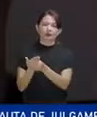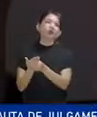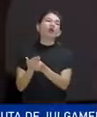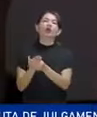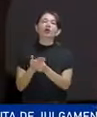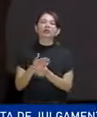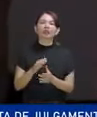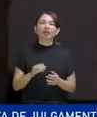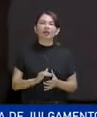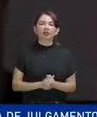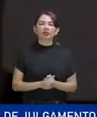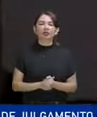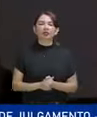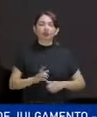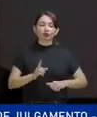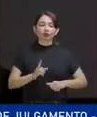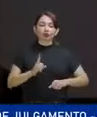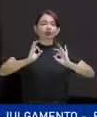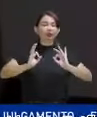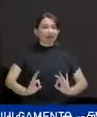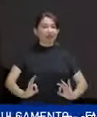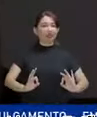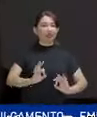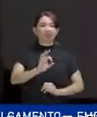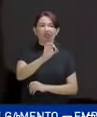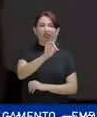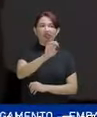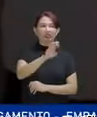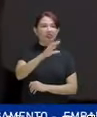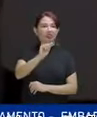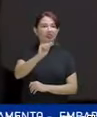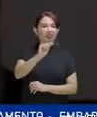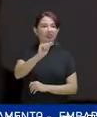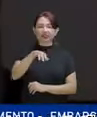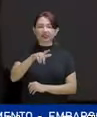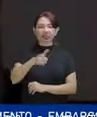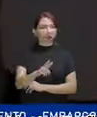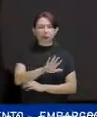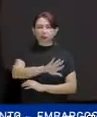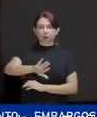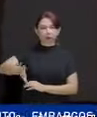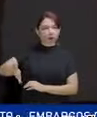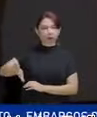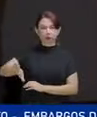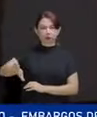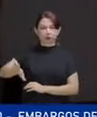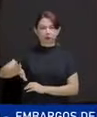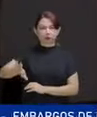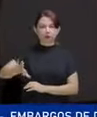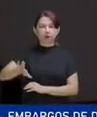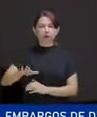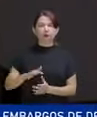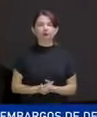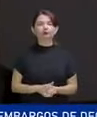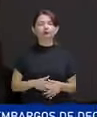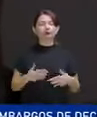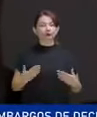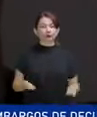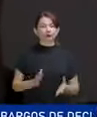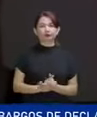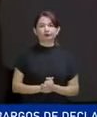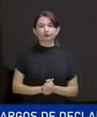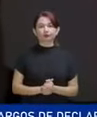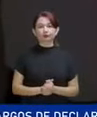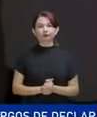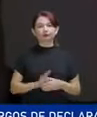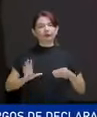foi protocolado de forma tempestiva. Não há que se falar desse, senhor presidente. Então, essa questão dos embargos e